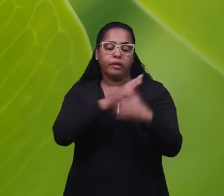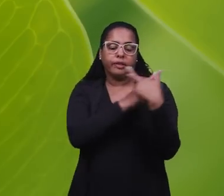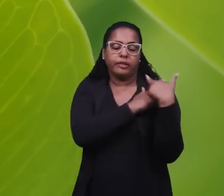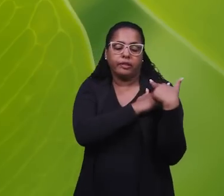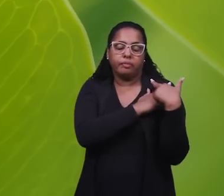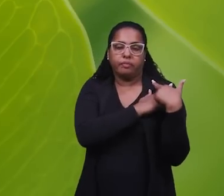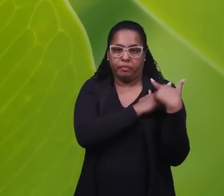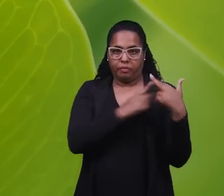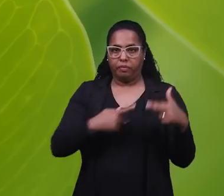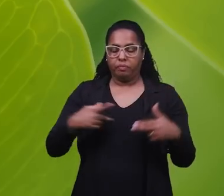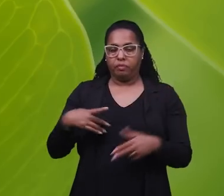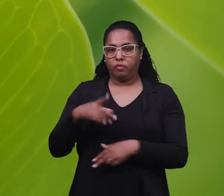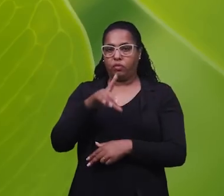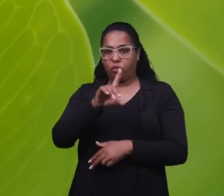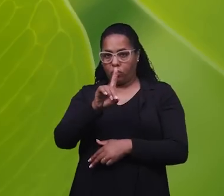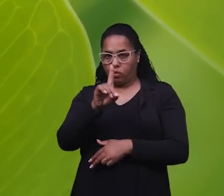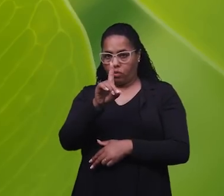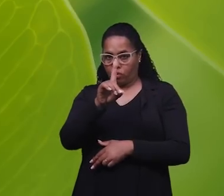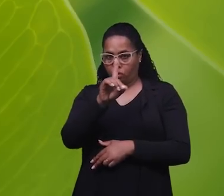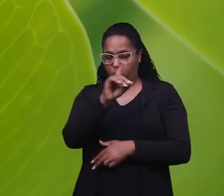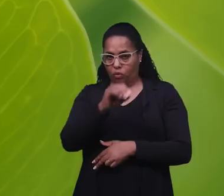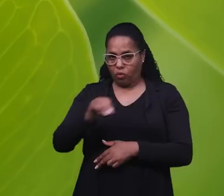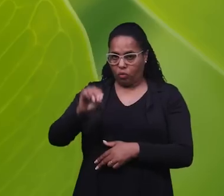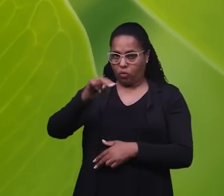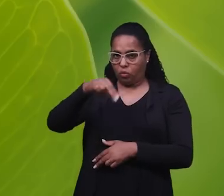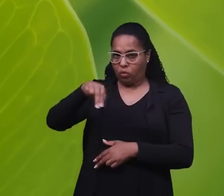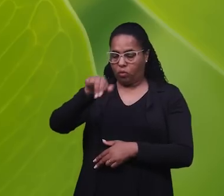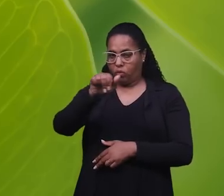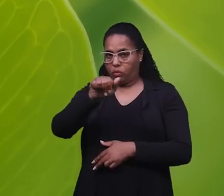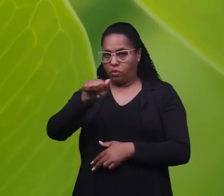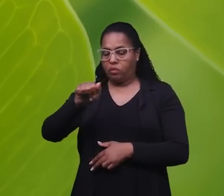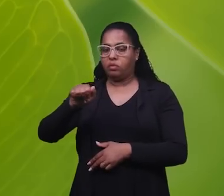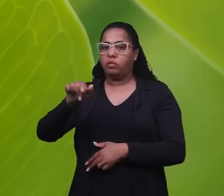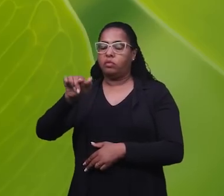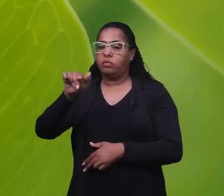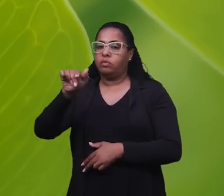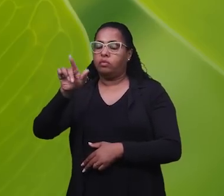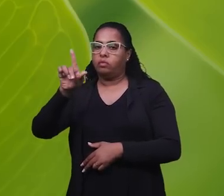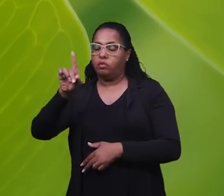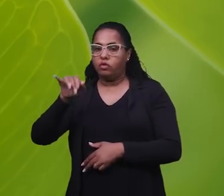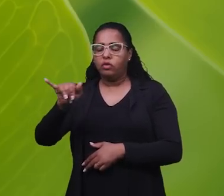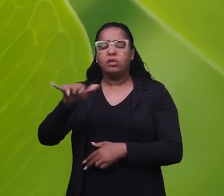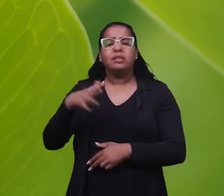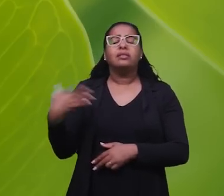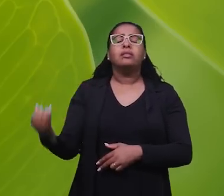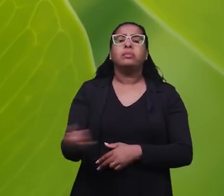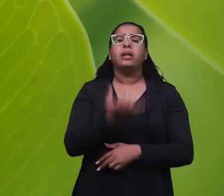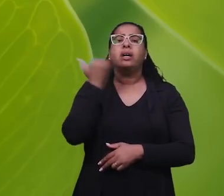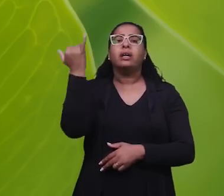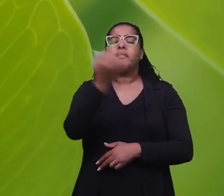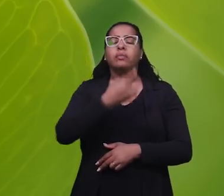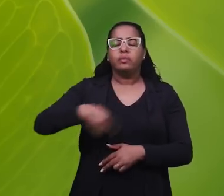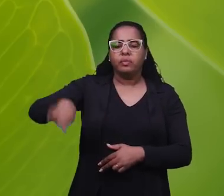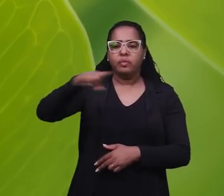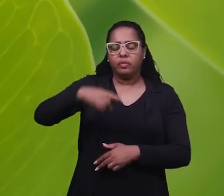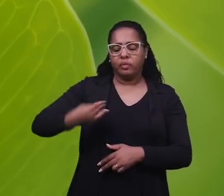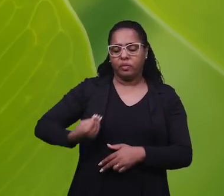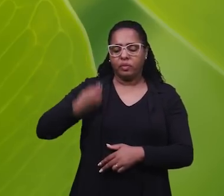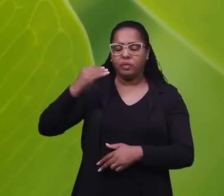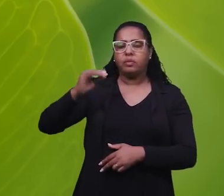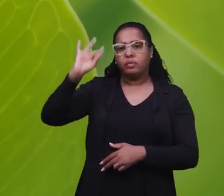sob a responsabilidade do pastor Donald. E queremos deixar aqui relatado como tem sido importante para as nossas